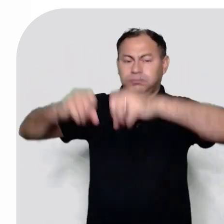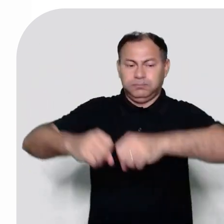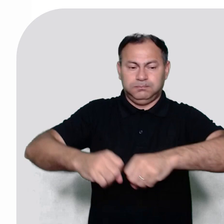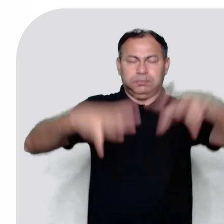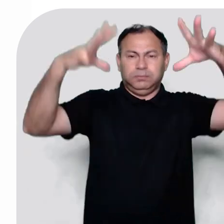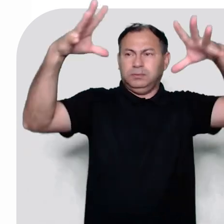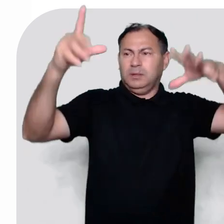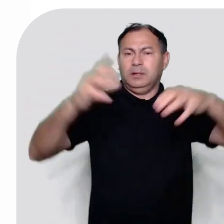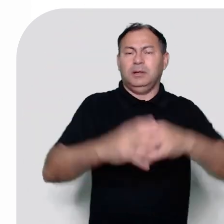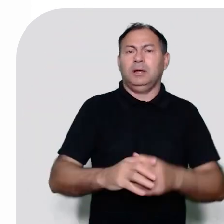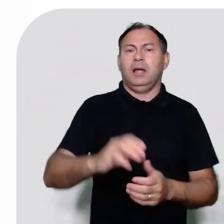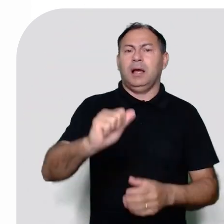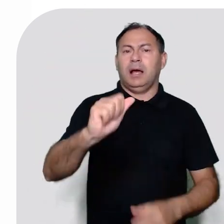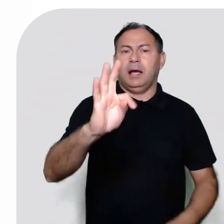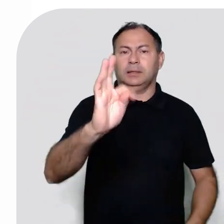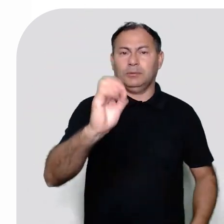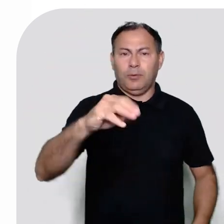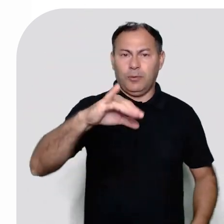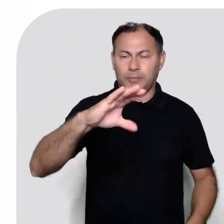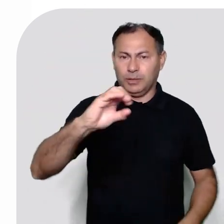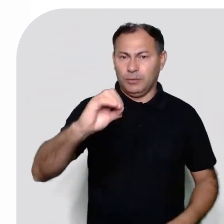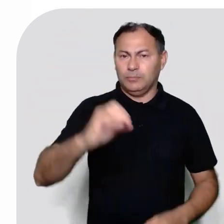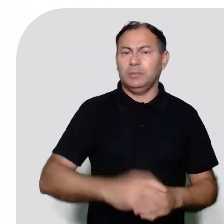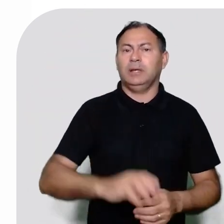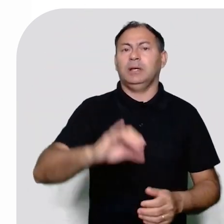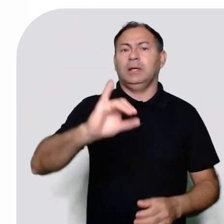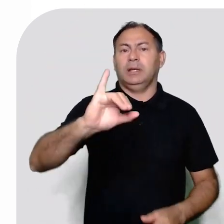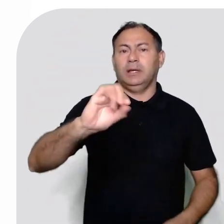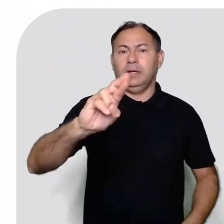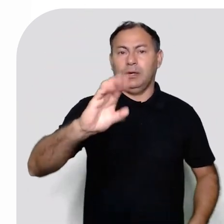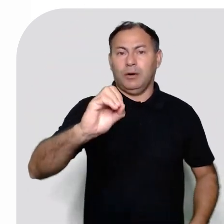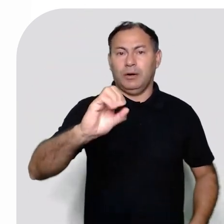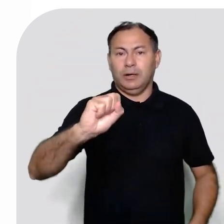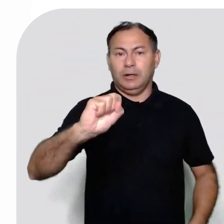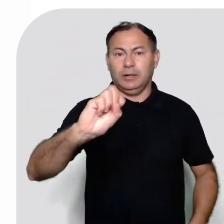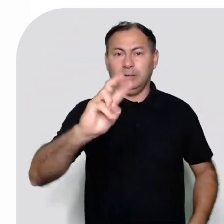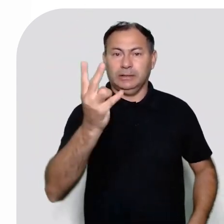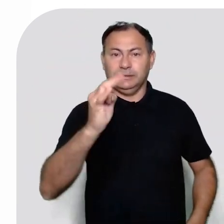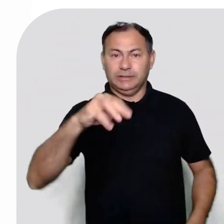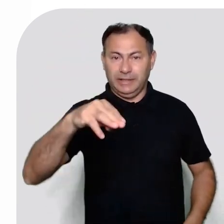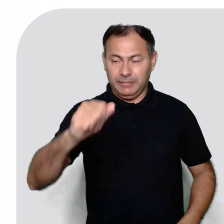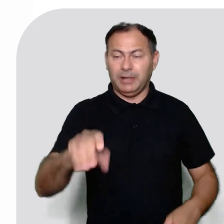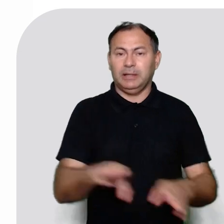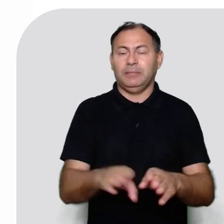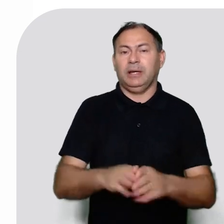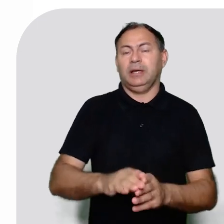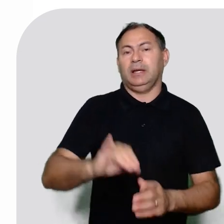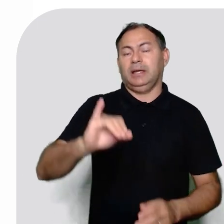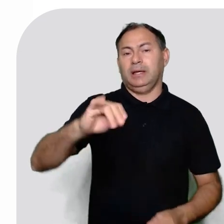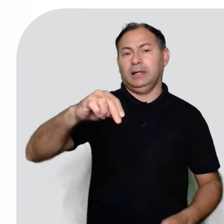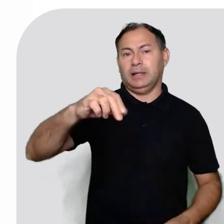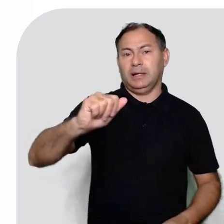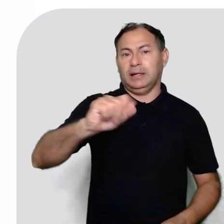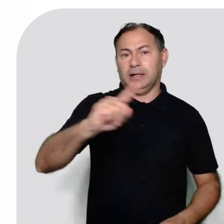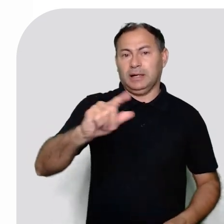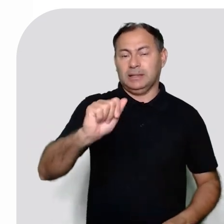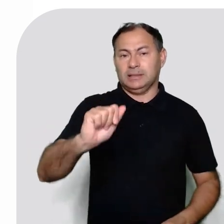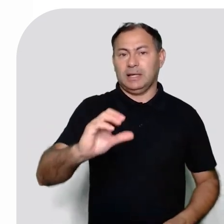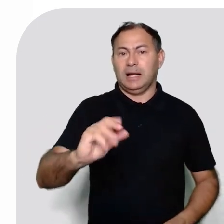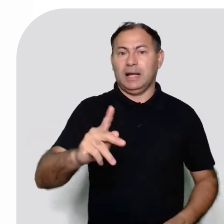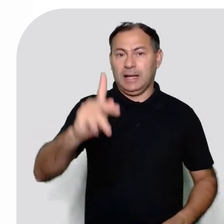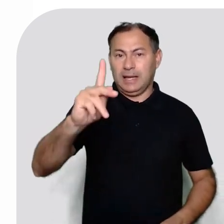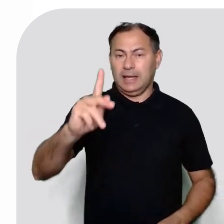ali atômico de Hiroshima e Nagasaki. Então, grande sofrimento da